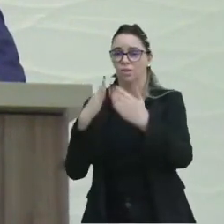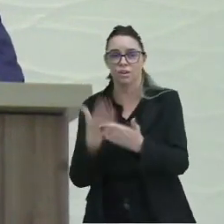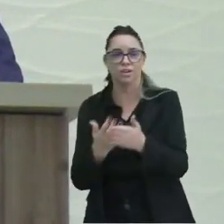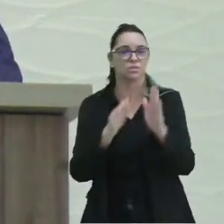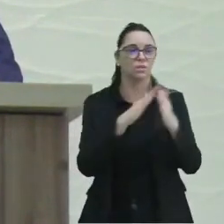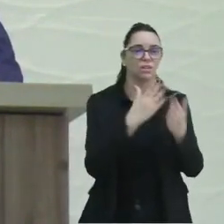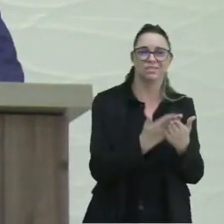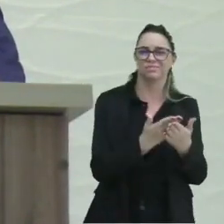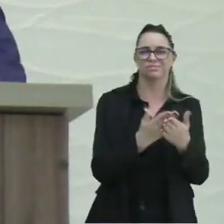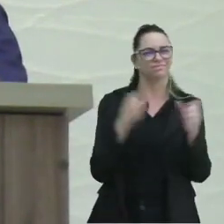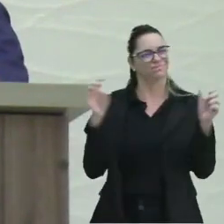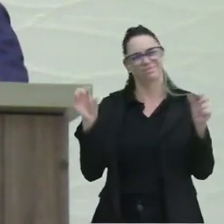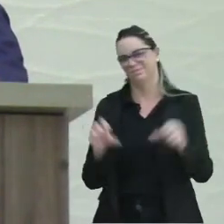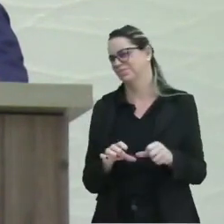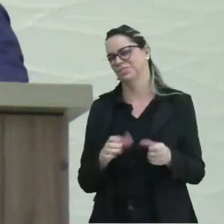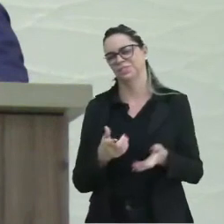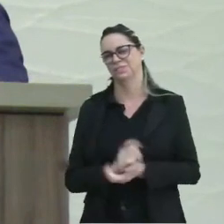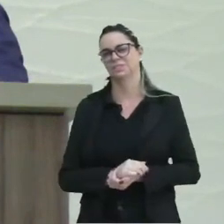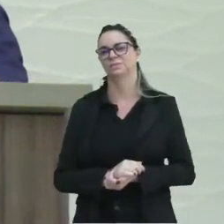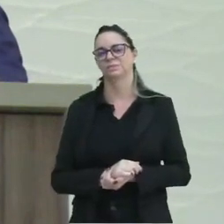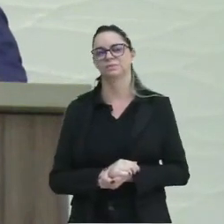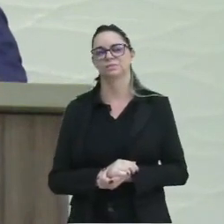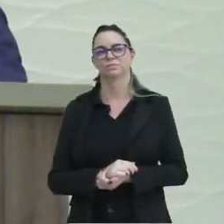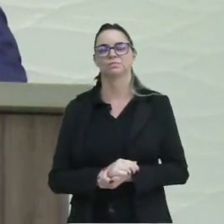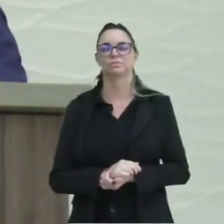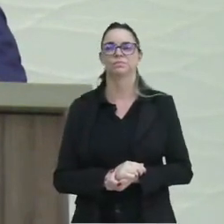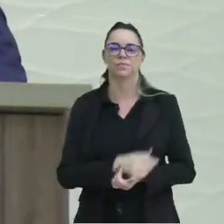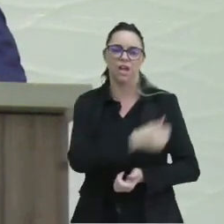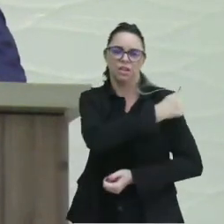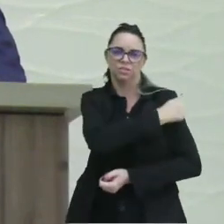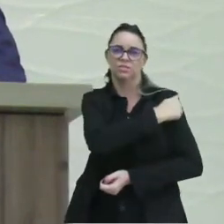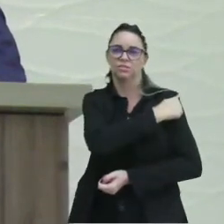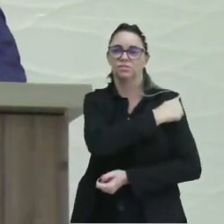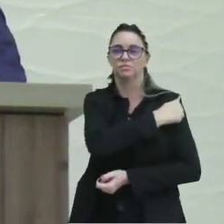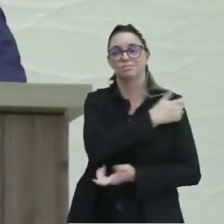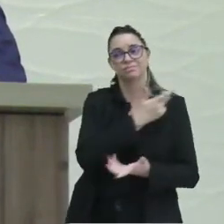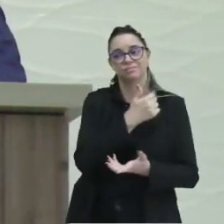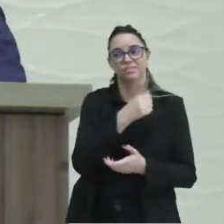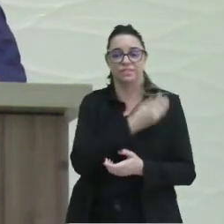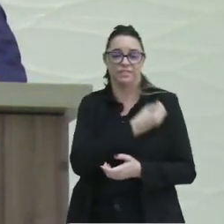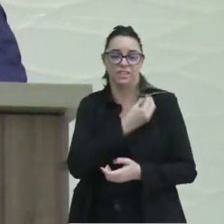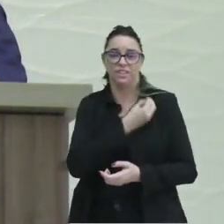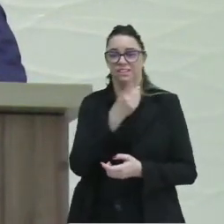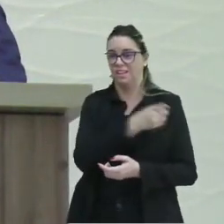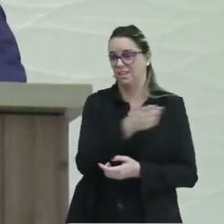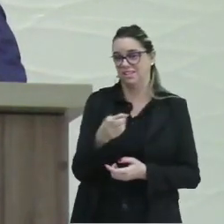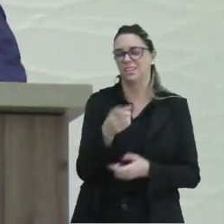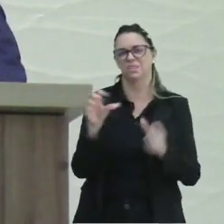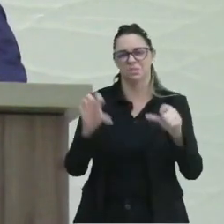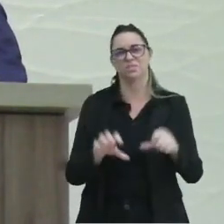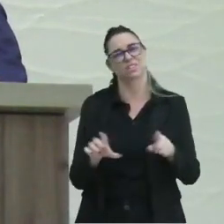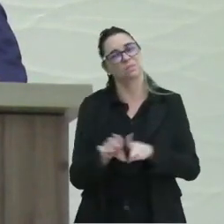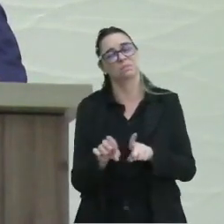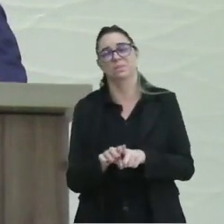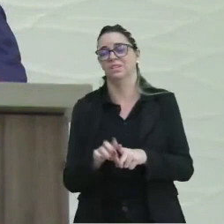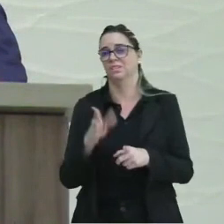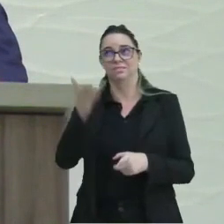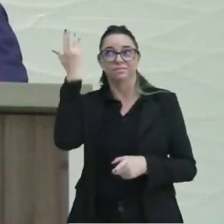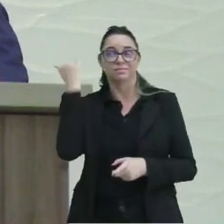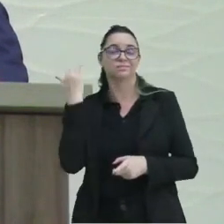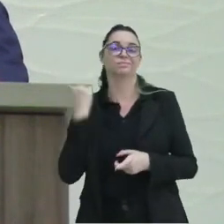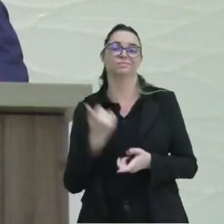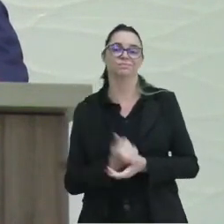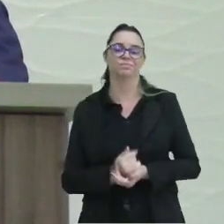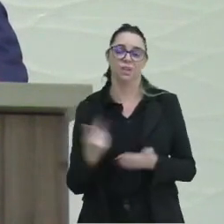isso pode talvez ter afetado também os nossos estudantes. Mas deixo aqui registrado, votamos sim pela prestação de